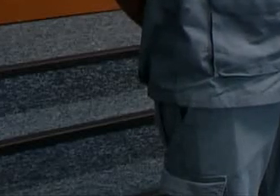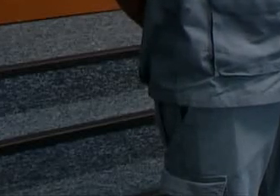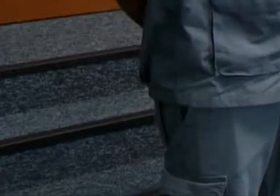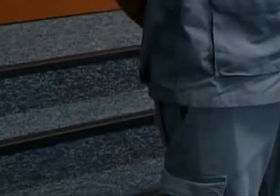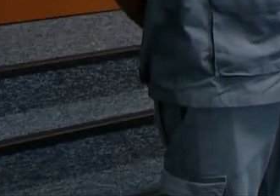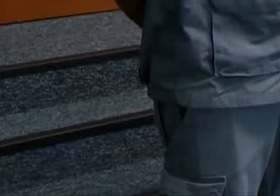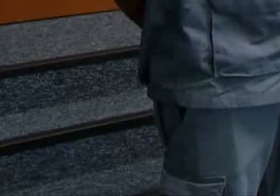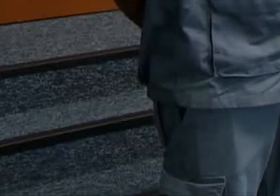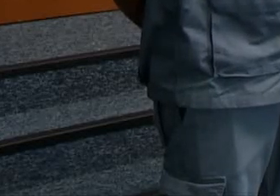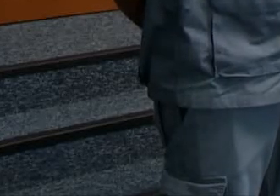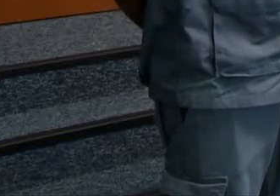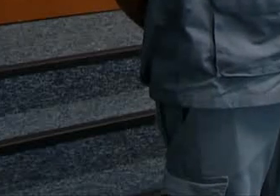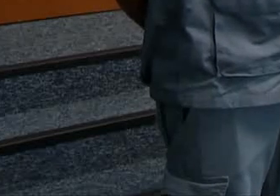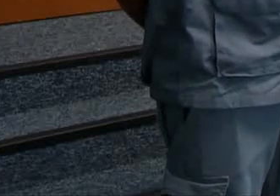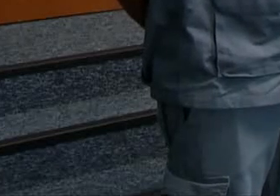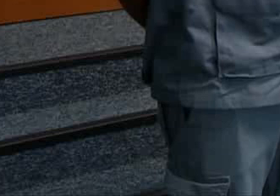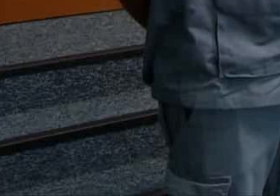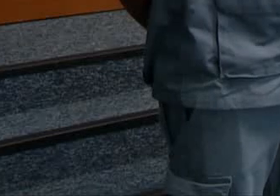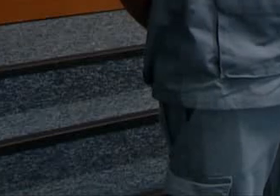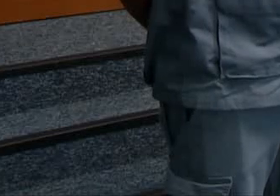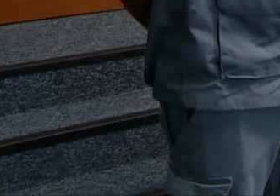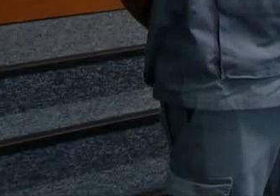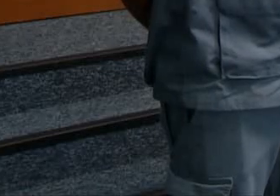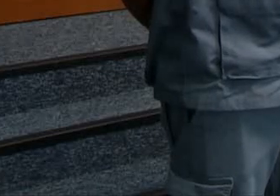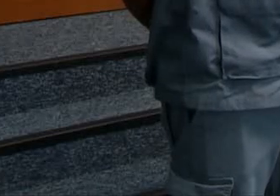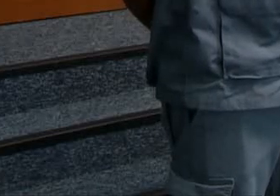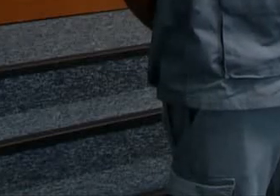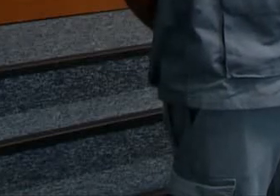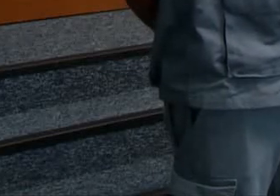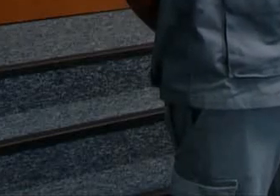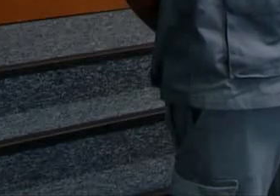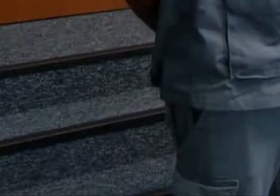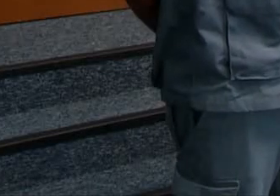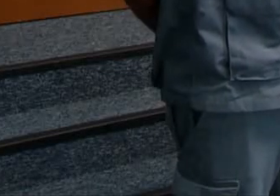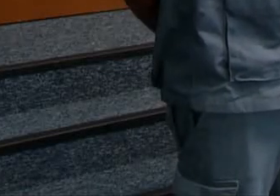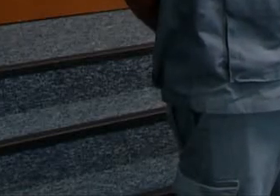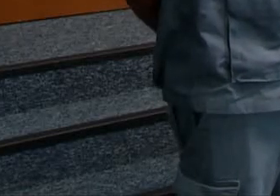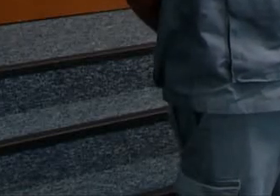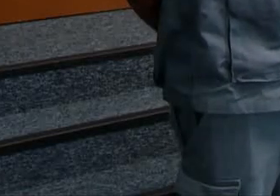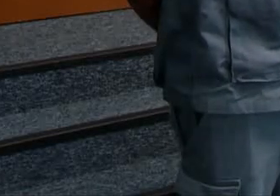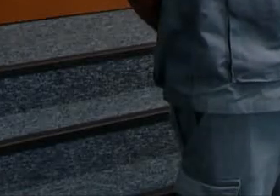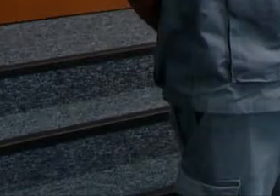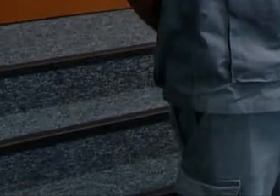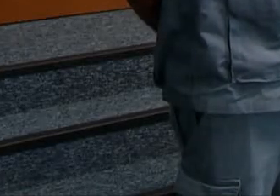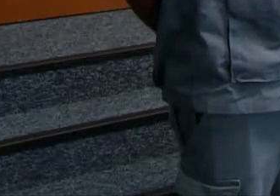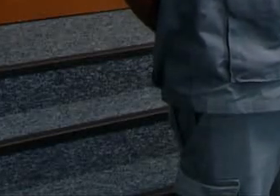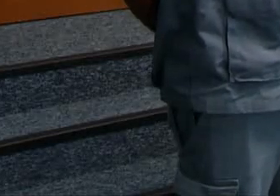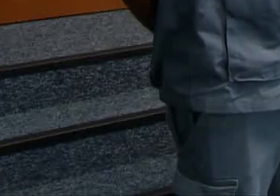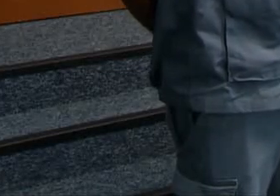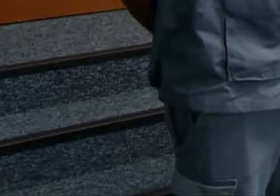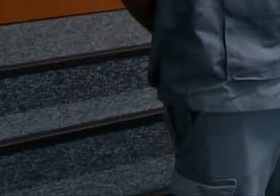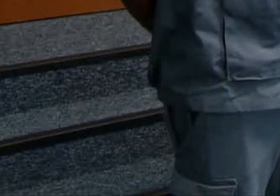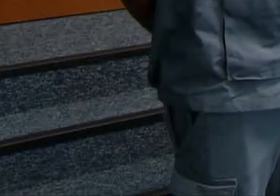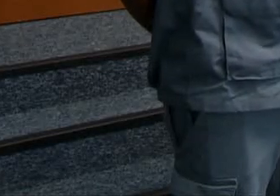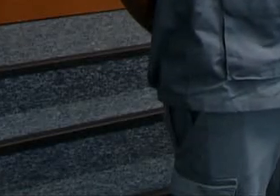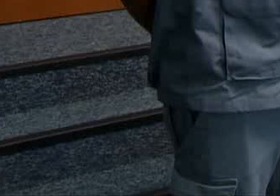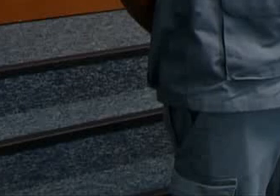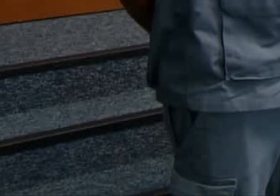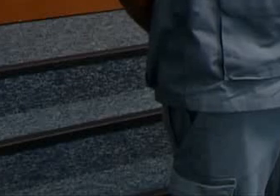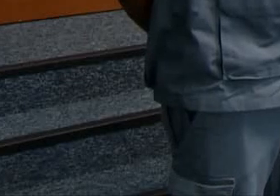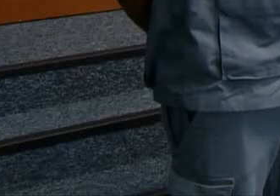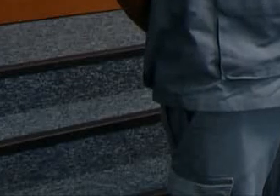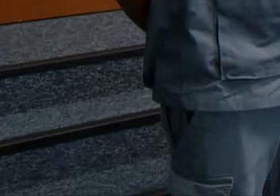um chamado, que foi o chamado no bairro do Genebra, do animal, da cadelinha, da